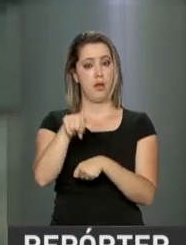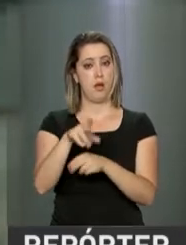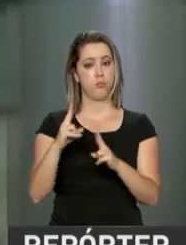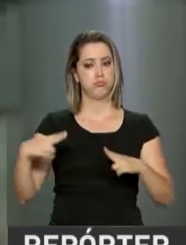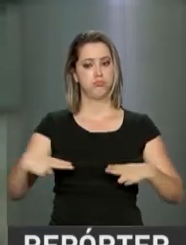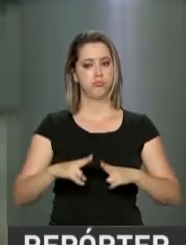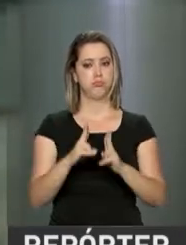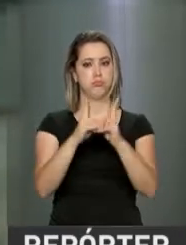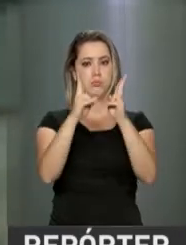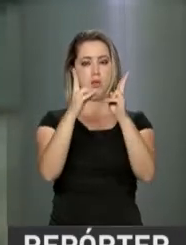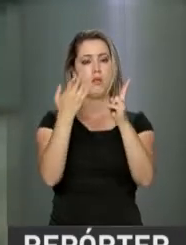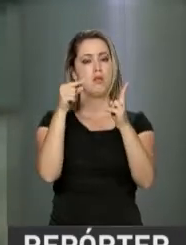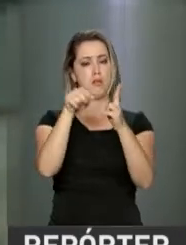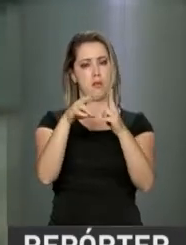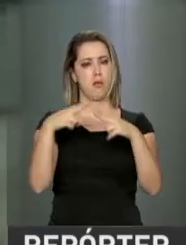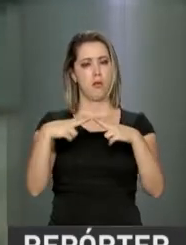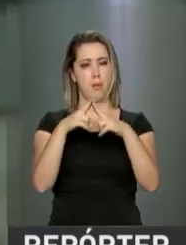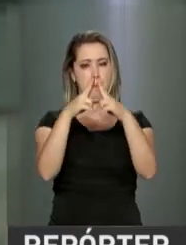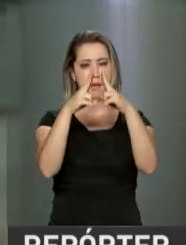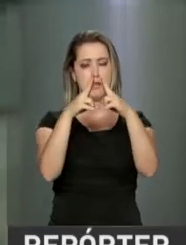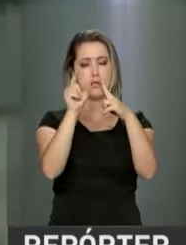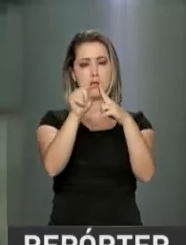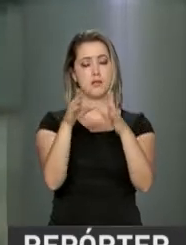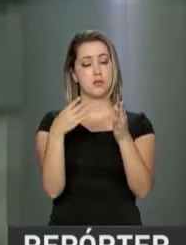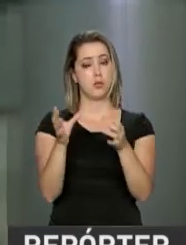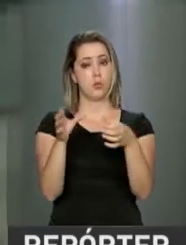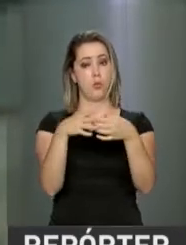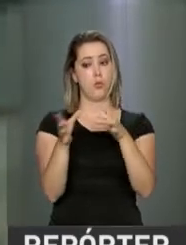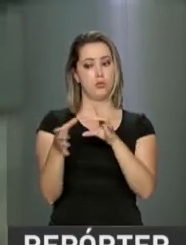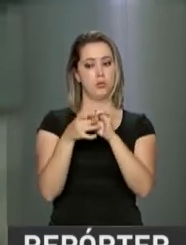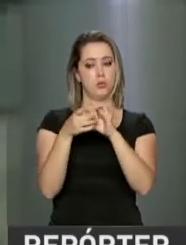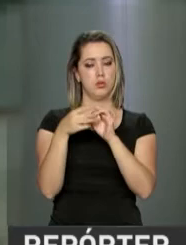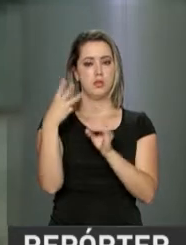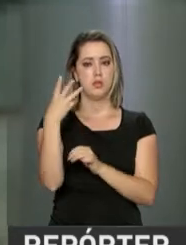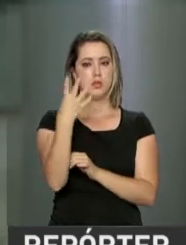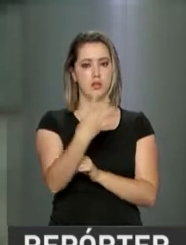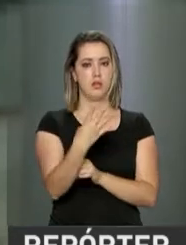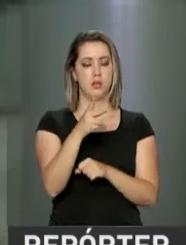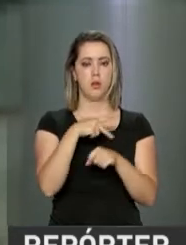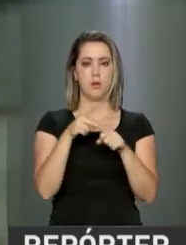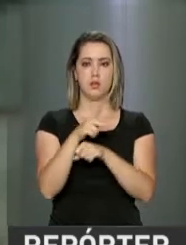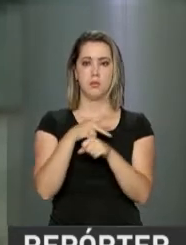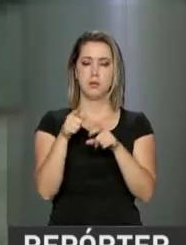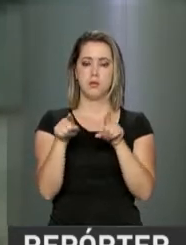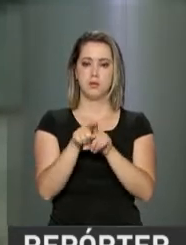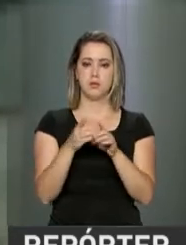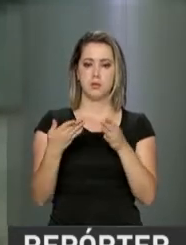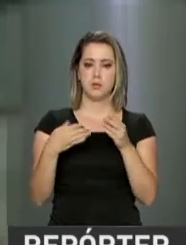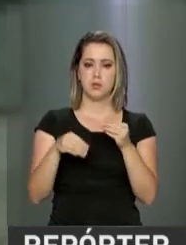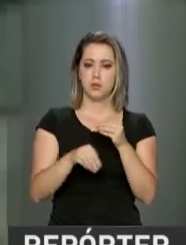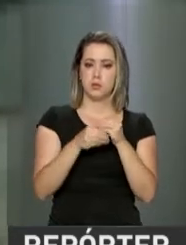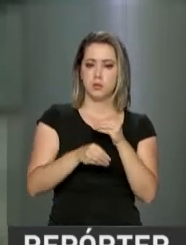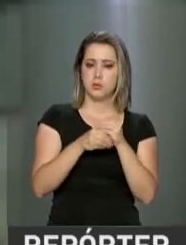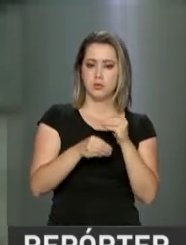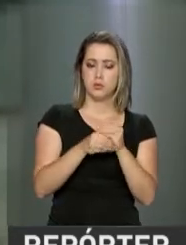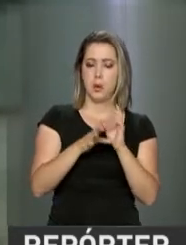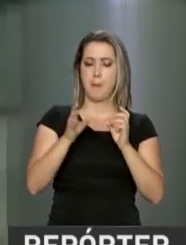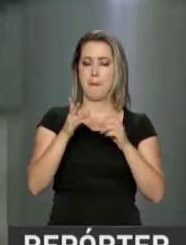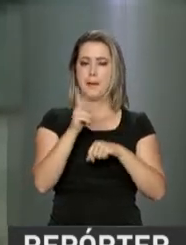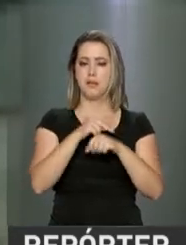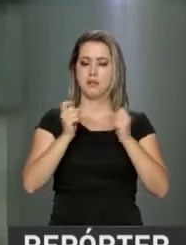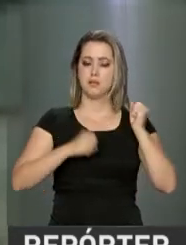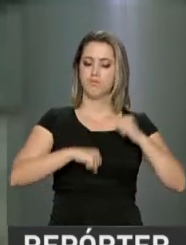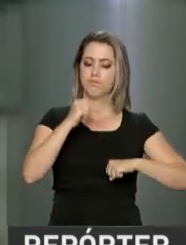da França, e ela é formada por 34 países membros, incluindo, na maior parte, países